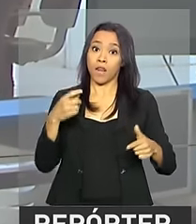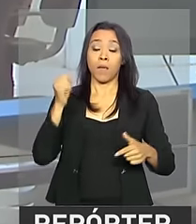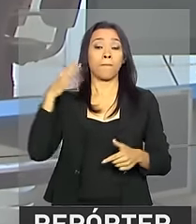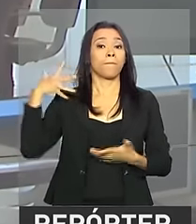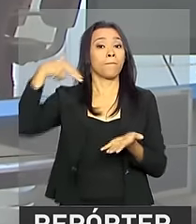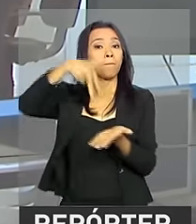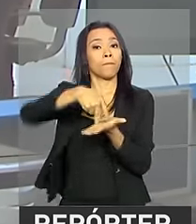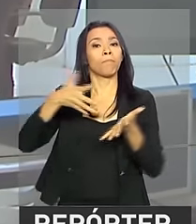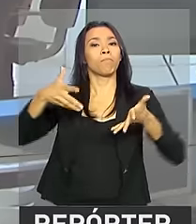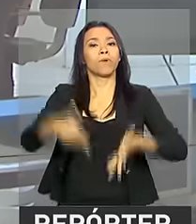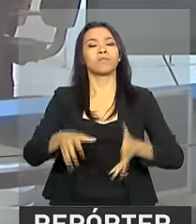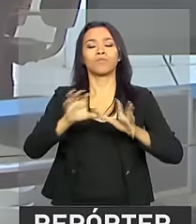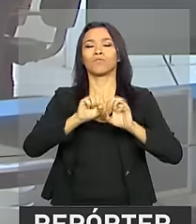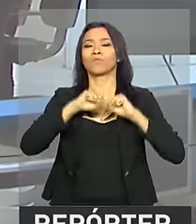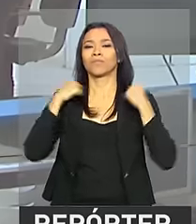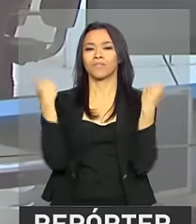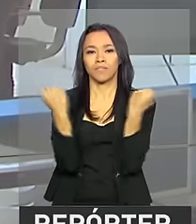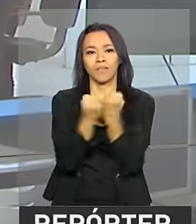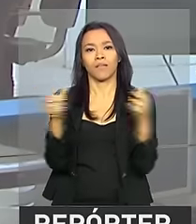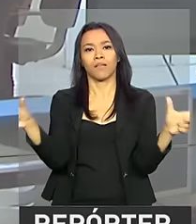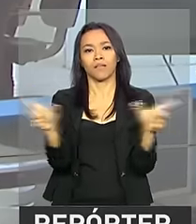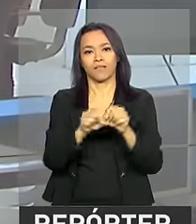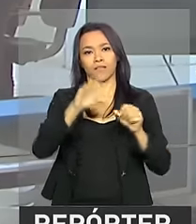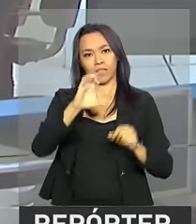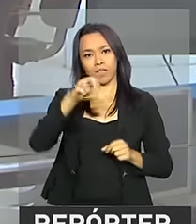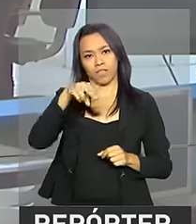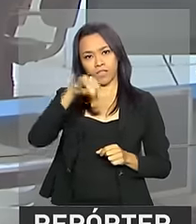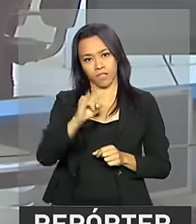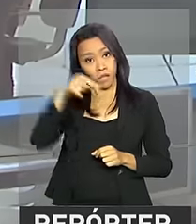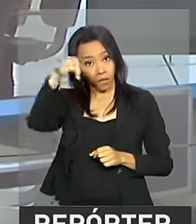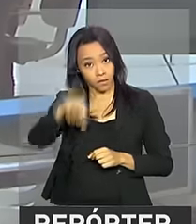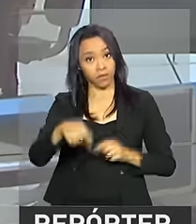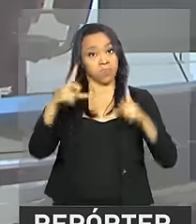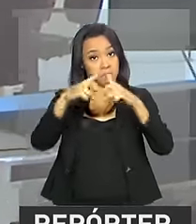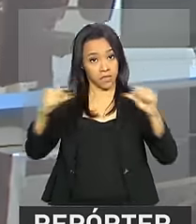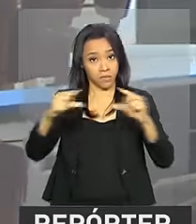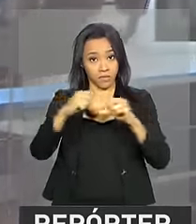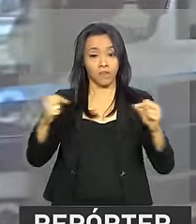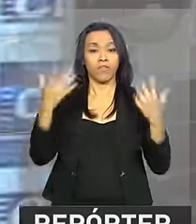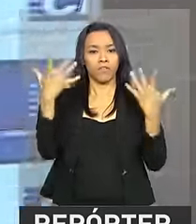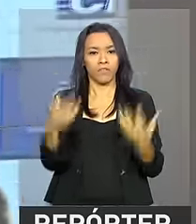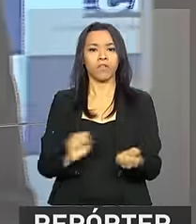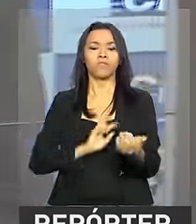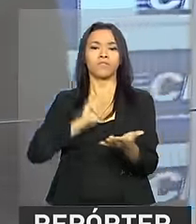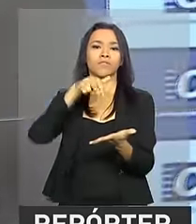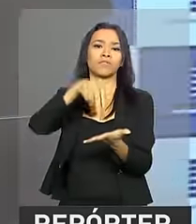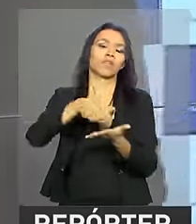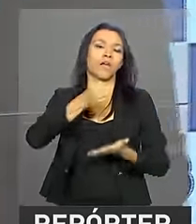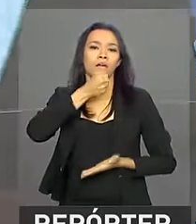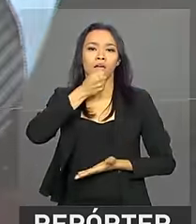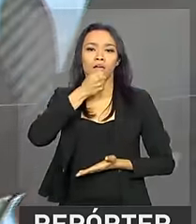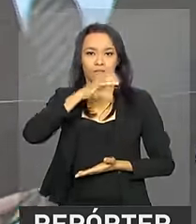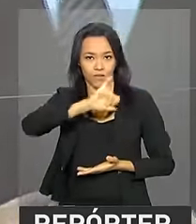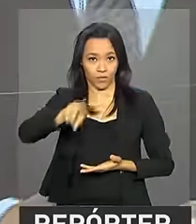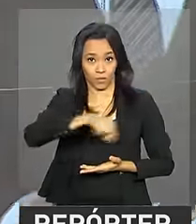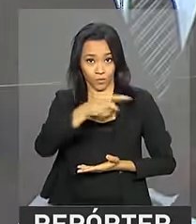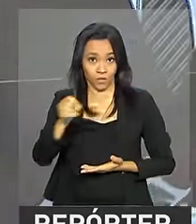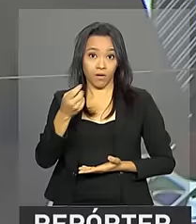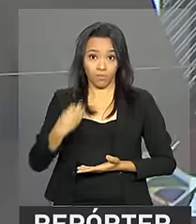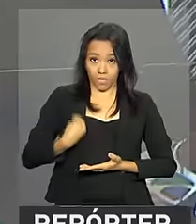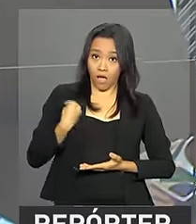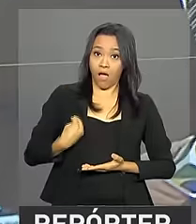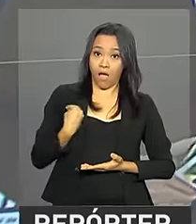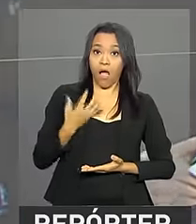na Confederação Nacional da Indústria aqui em Brasília. Vamos então conversar com o repórter João Pedro Neto, que está acompanhando esse assunto lá